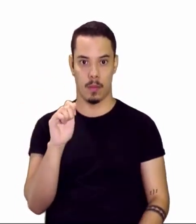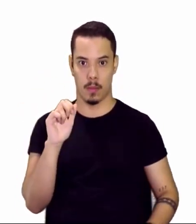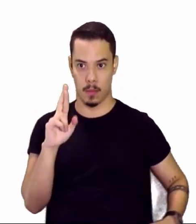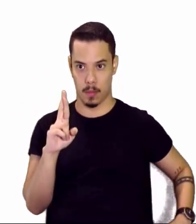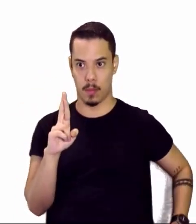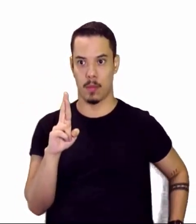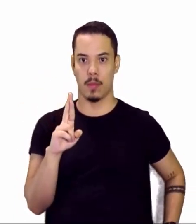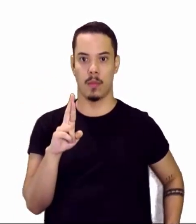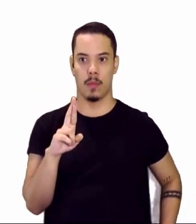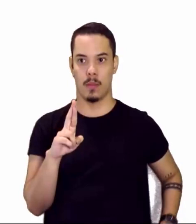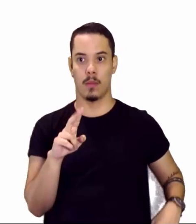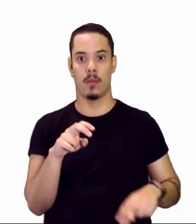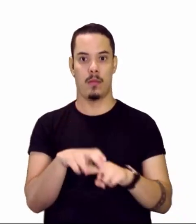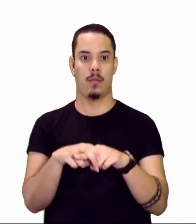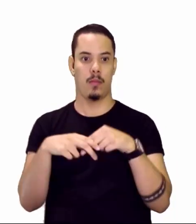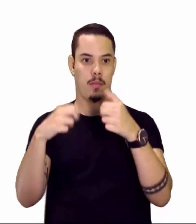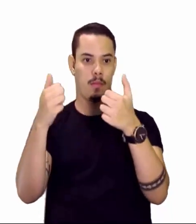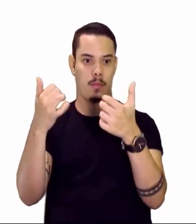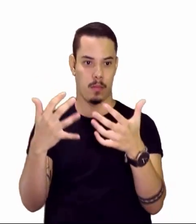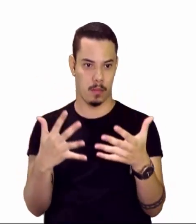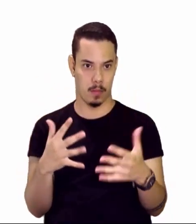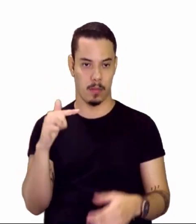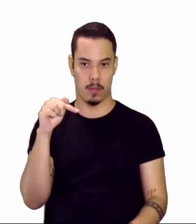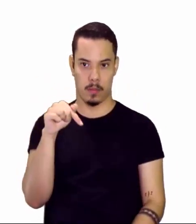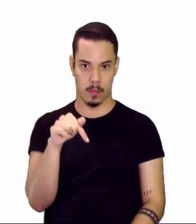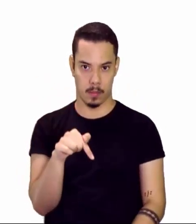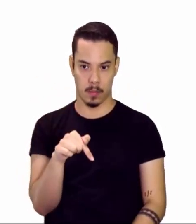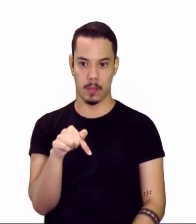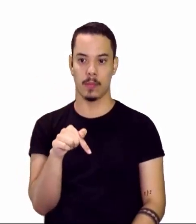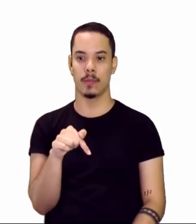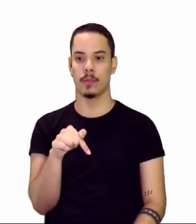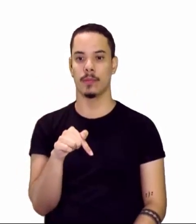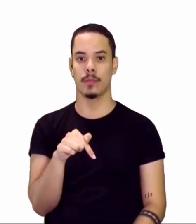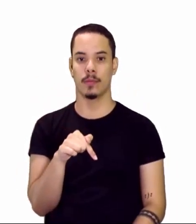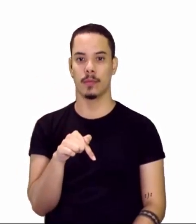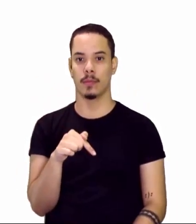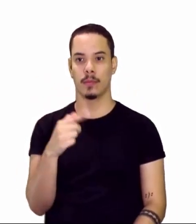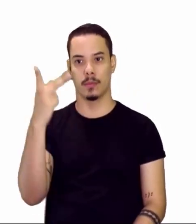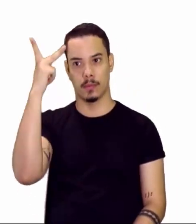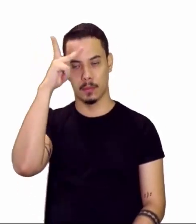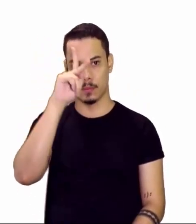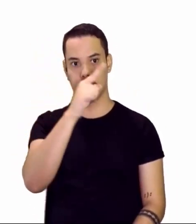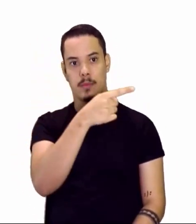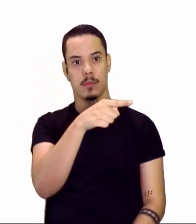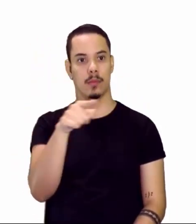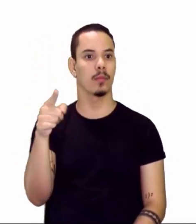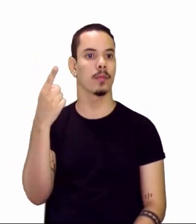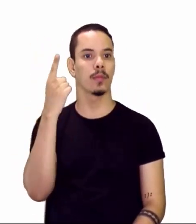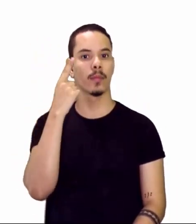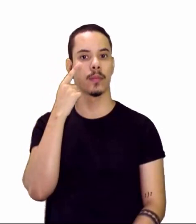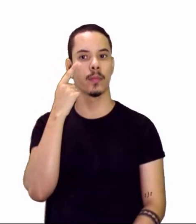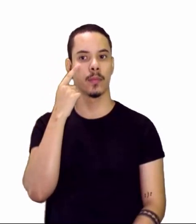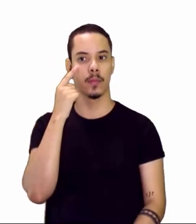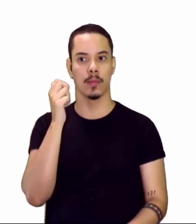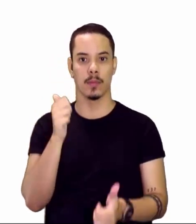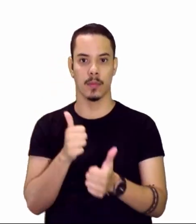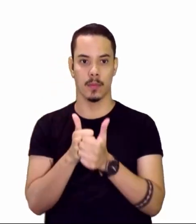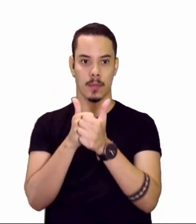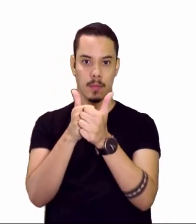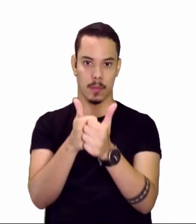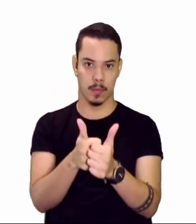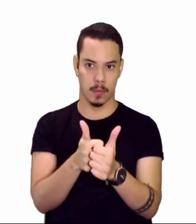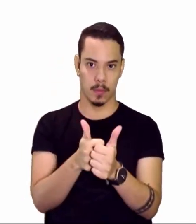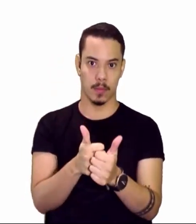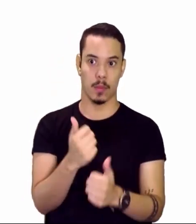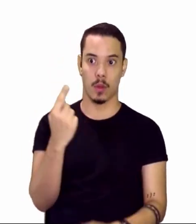só refletindo aqui, meu caro aluno, para que você veja entre